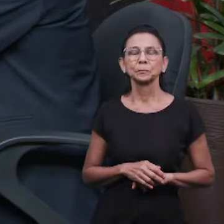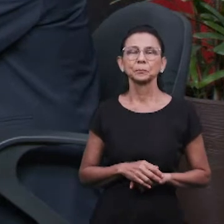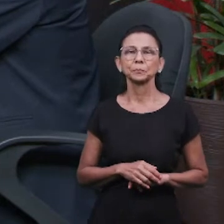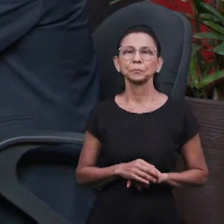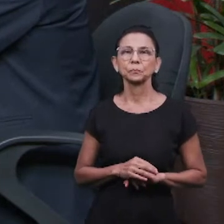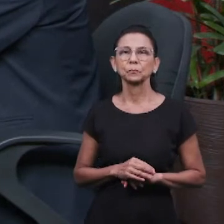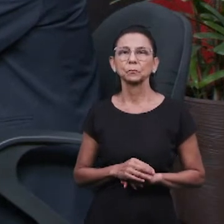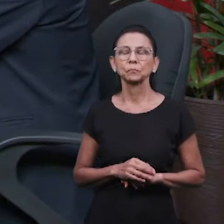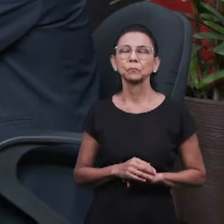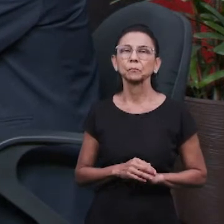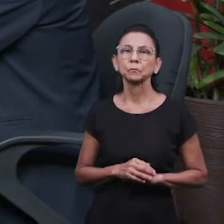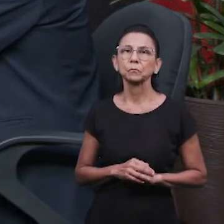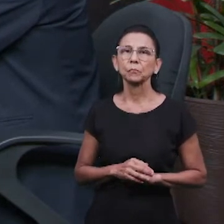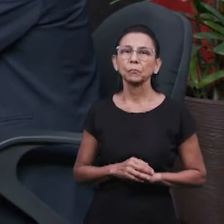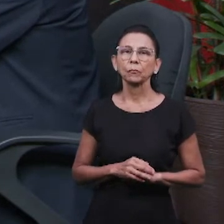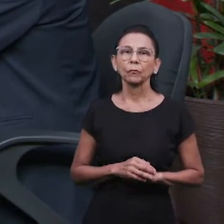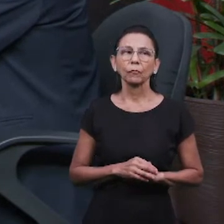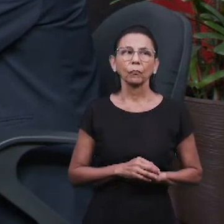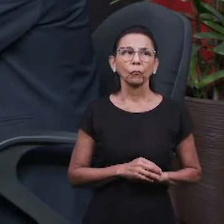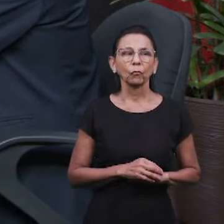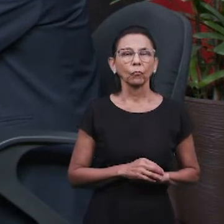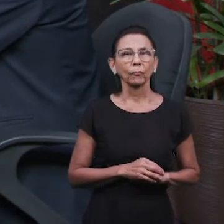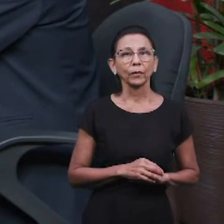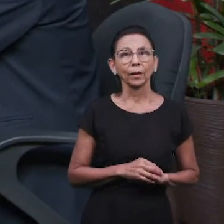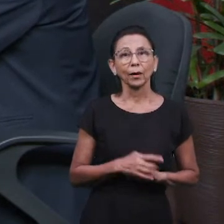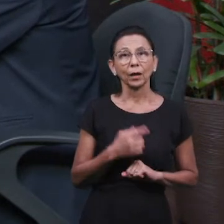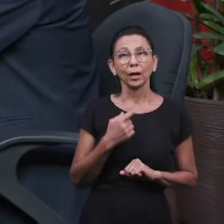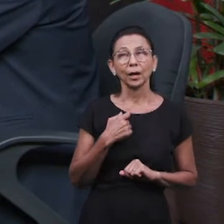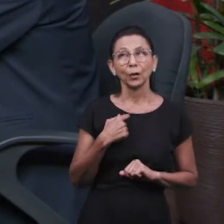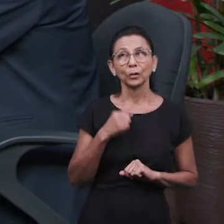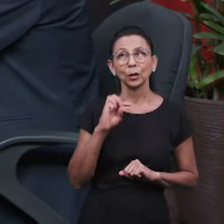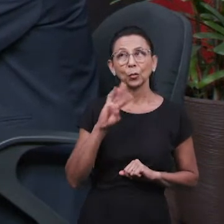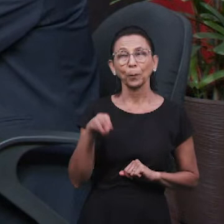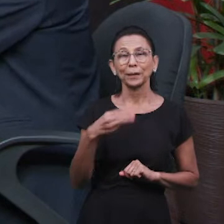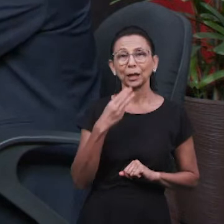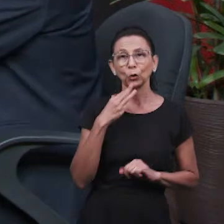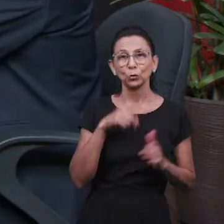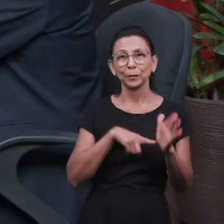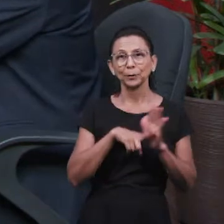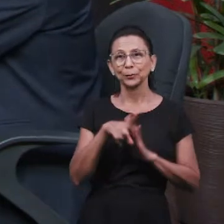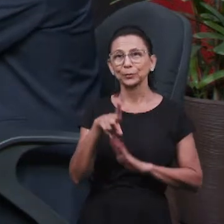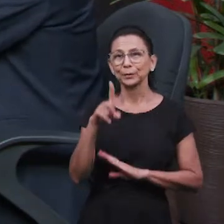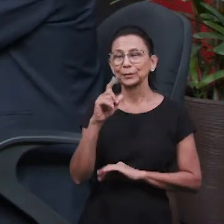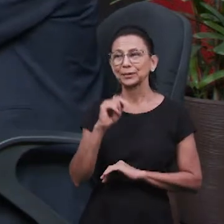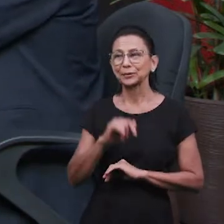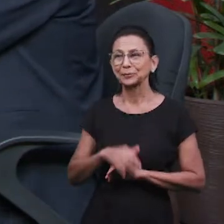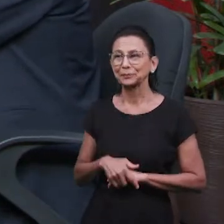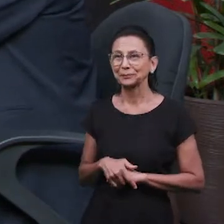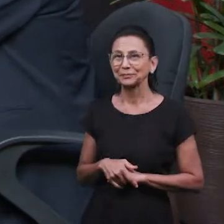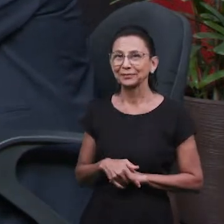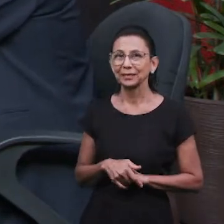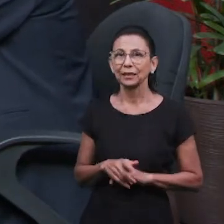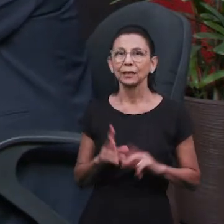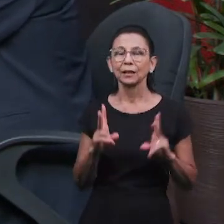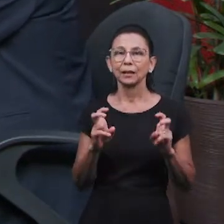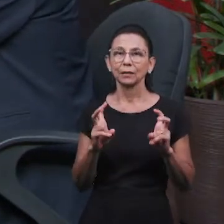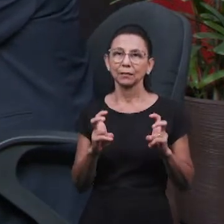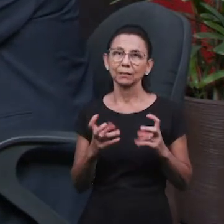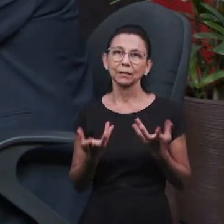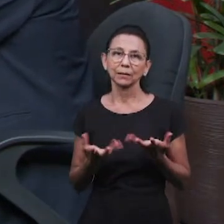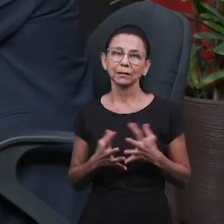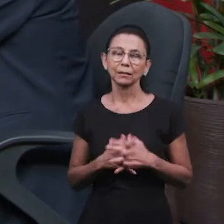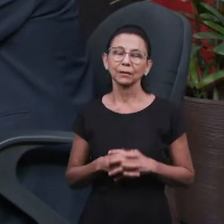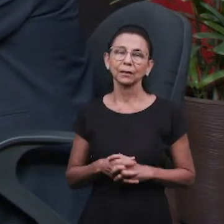igreja. Eu tenho pelo menos 1 milhão de perguntas para fazer. Porque é um tema que